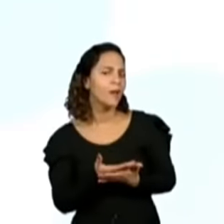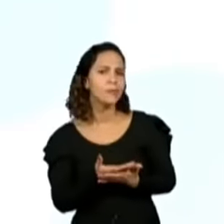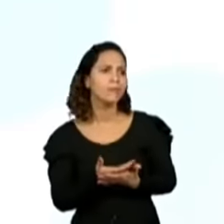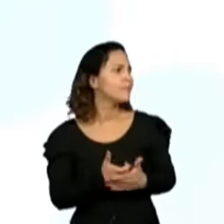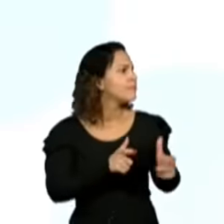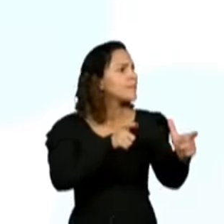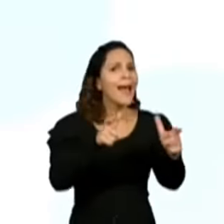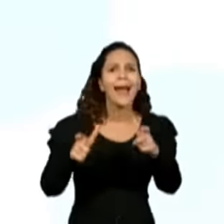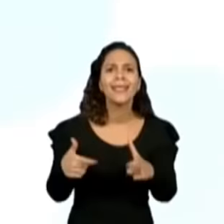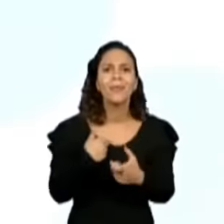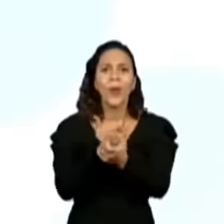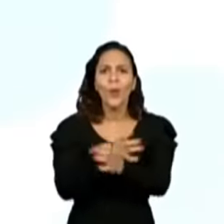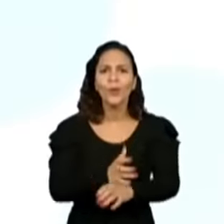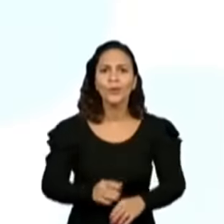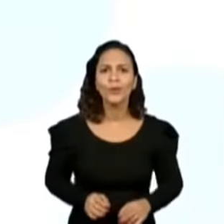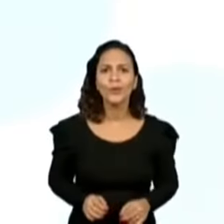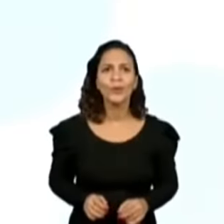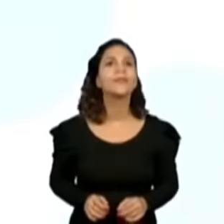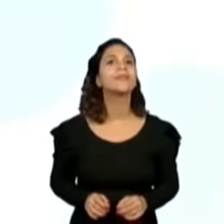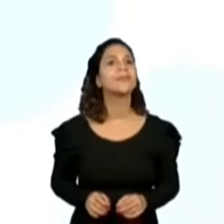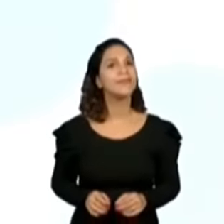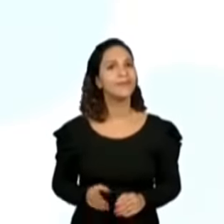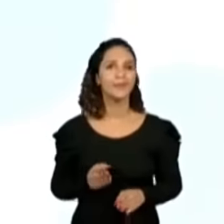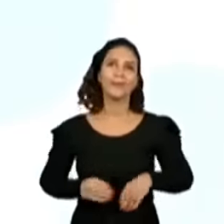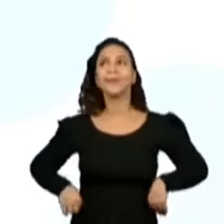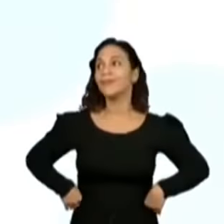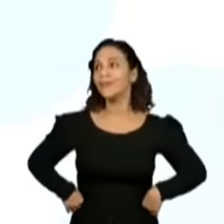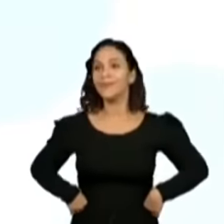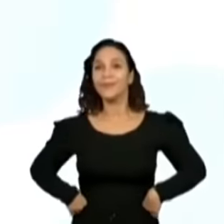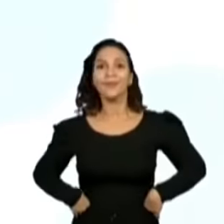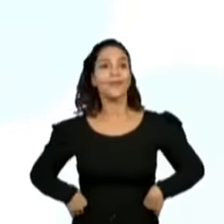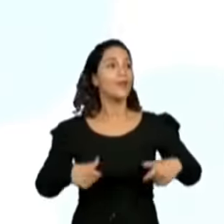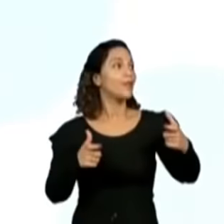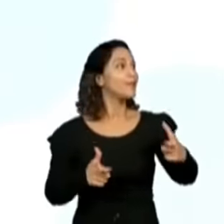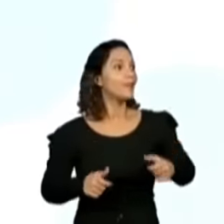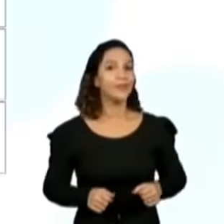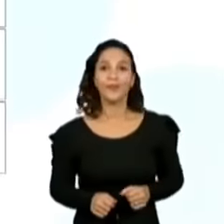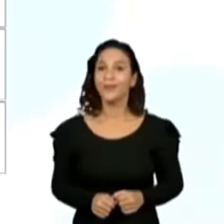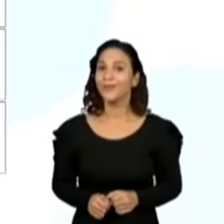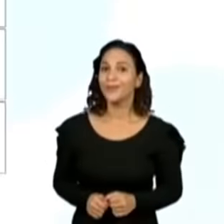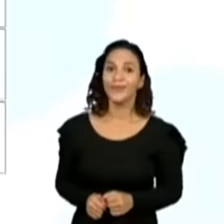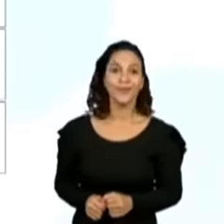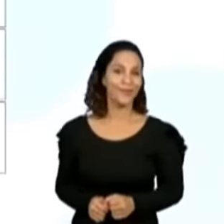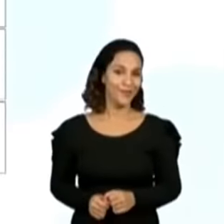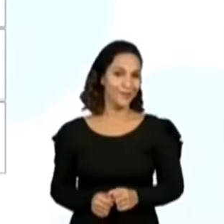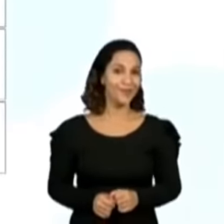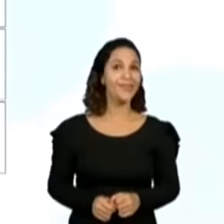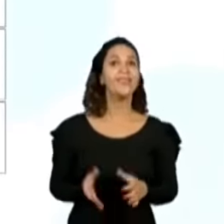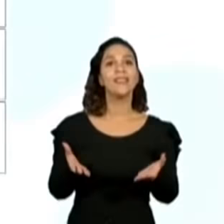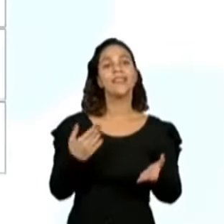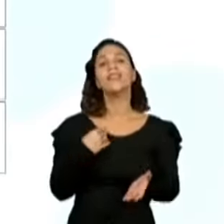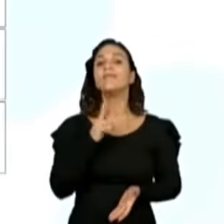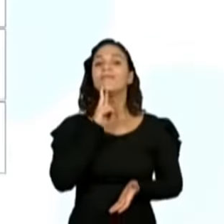meus ossos? Vamos descobrir aqui na tela uma possibilidade de responder, porque